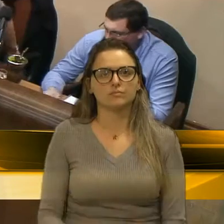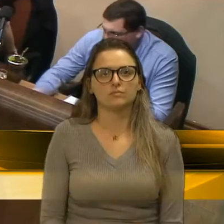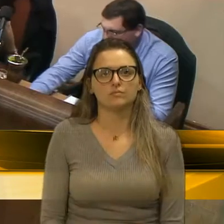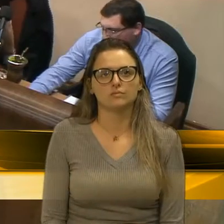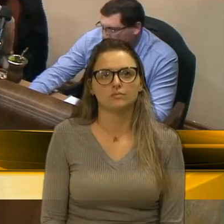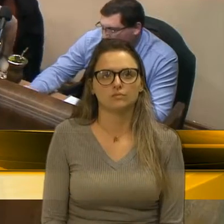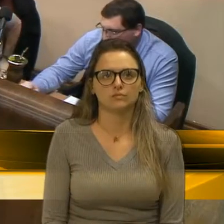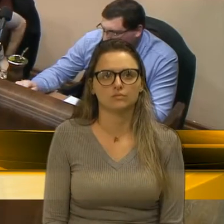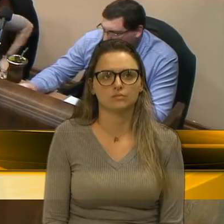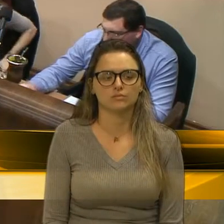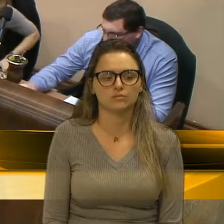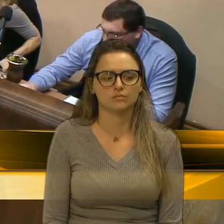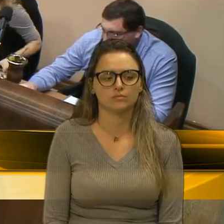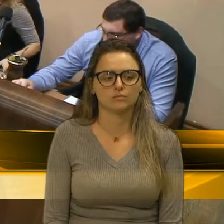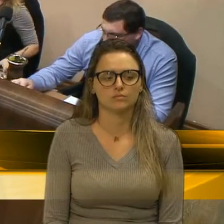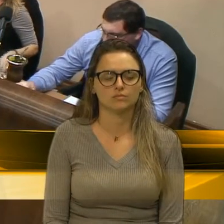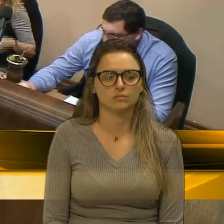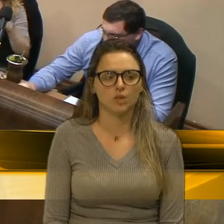seus votos.